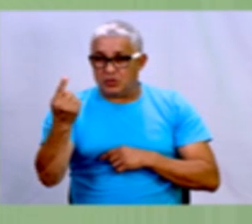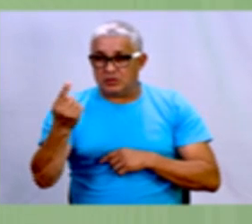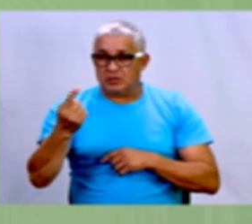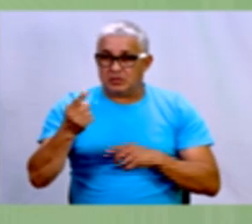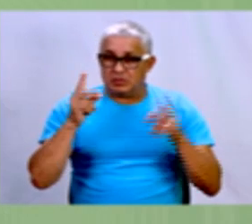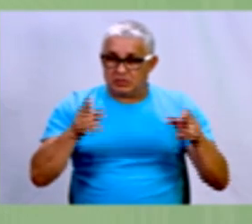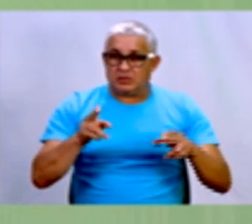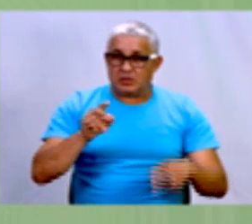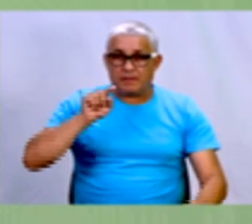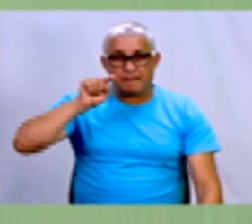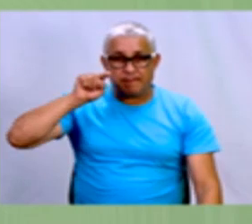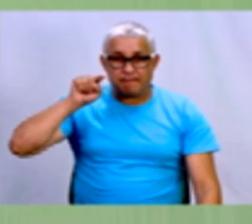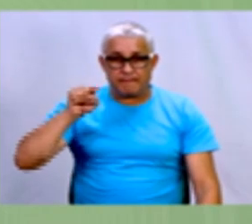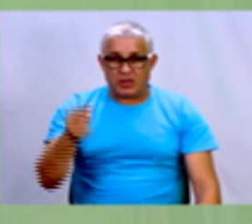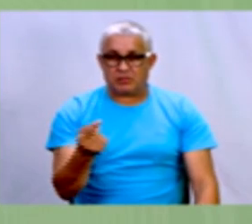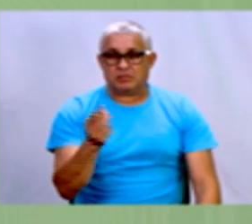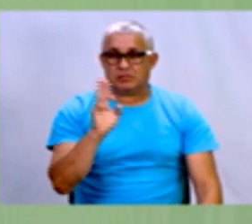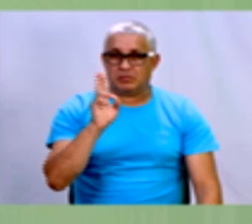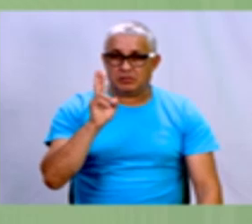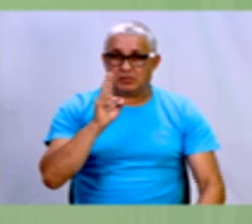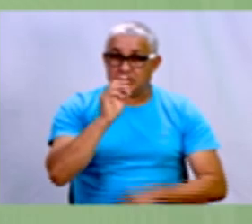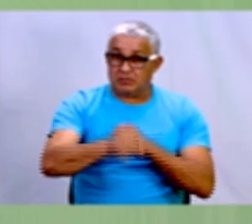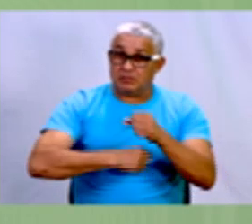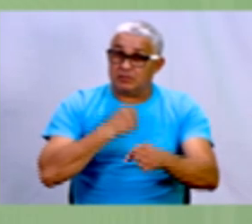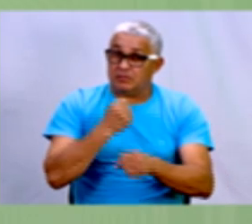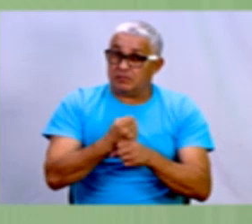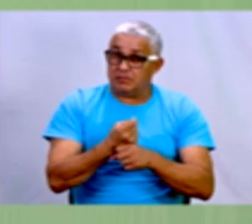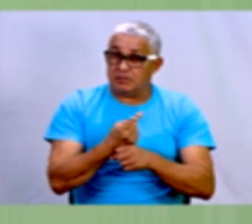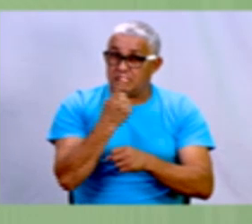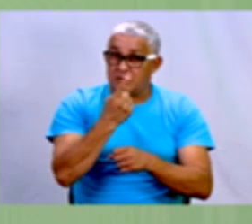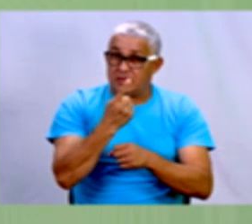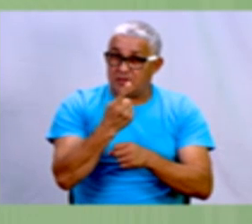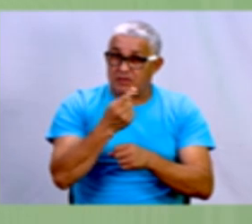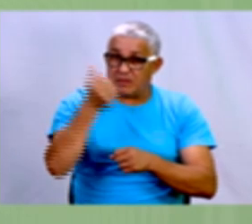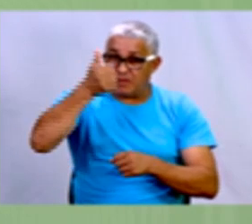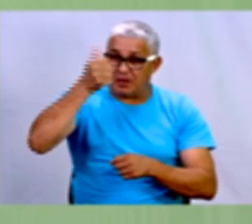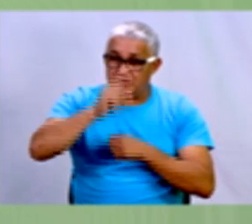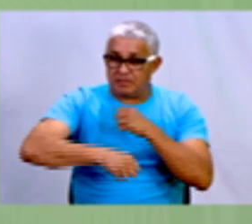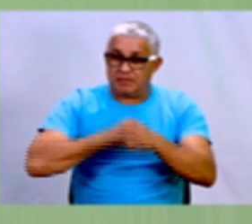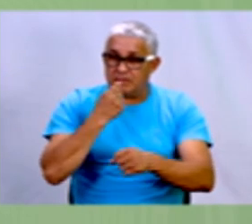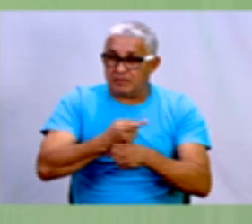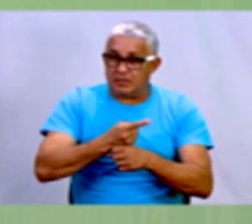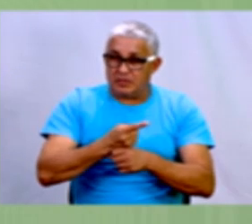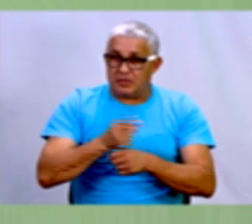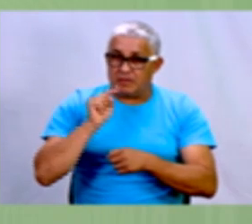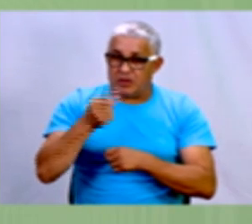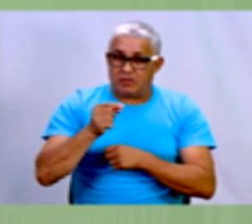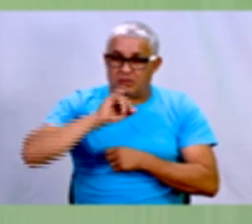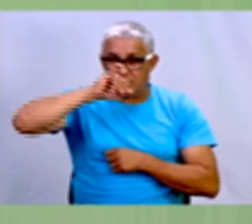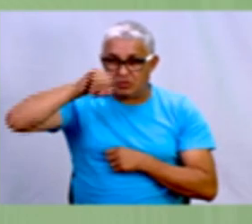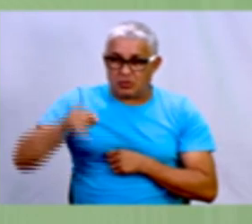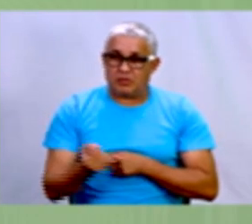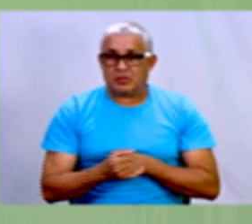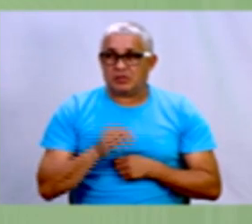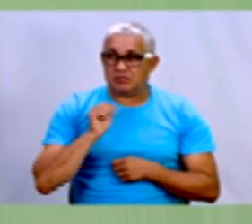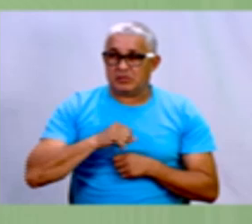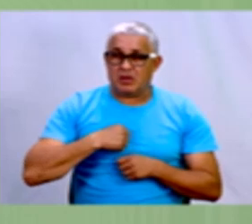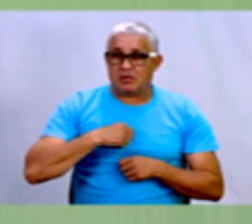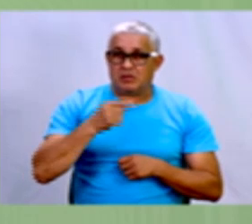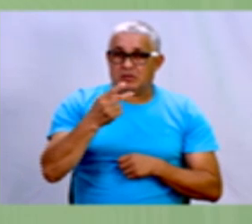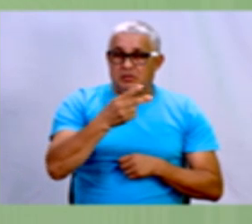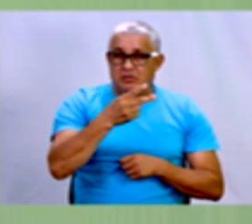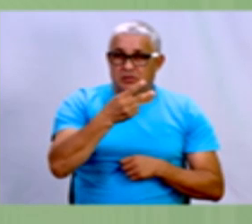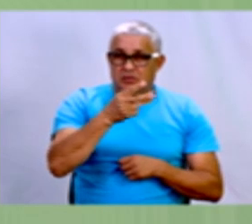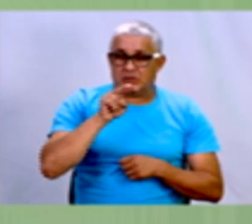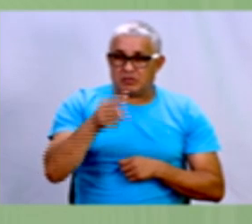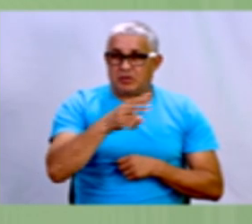no primeiro ano, eu vou pagar R$1.000 de juros. Se eu vou pagar 2.500 de amortização e vou pagar